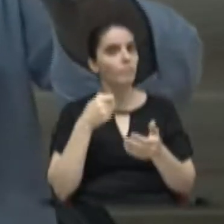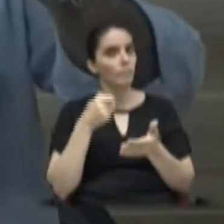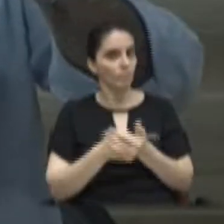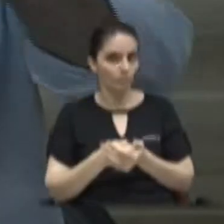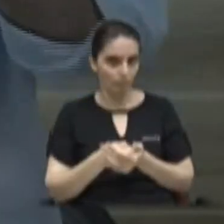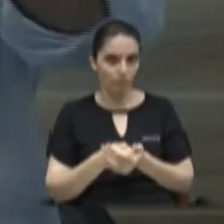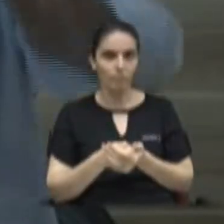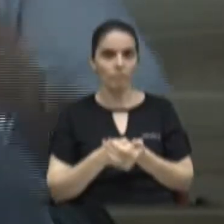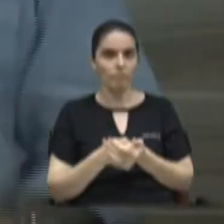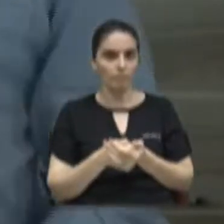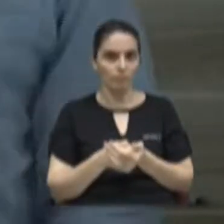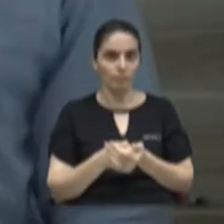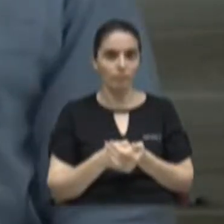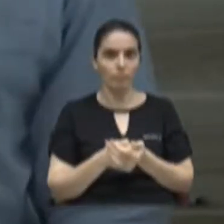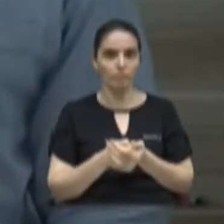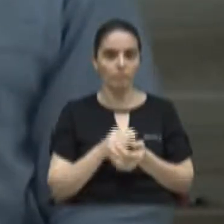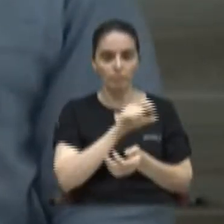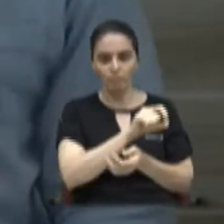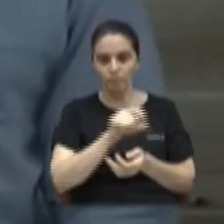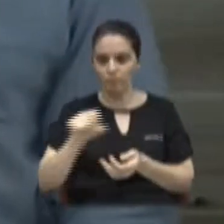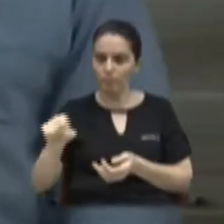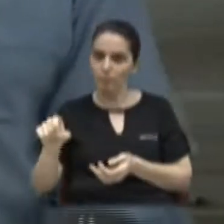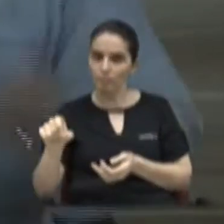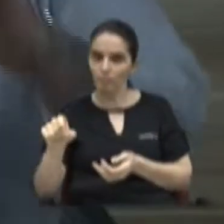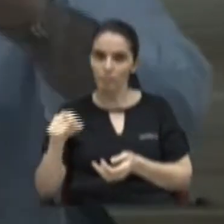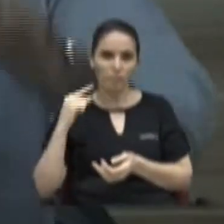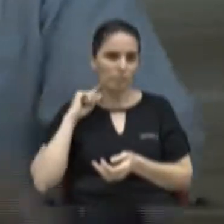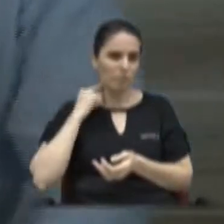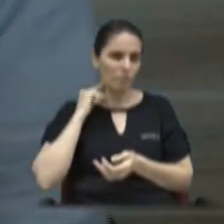o esgoto não volta 100% para a concessionária.